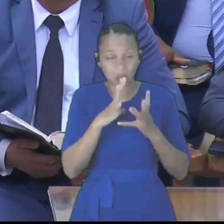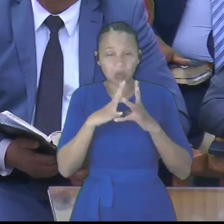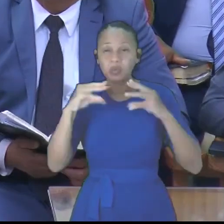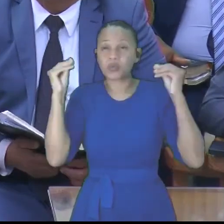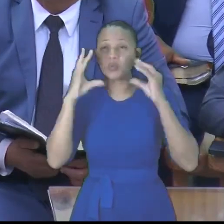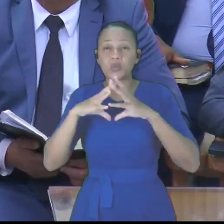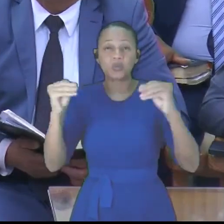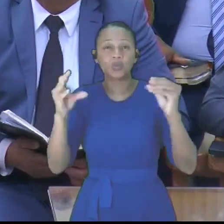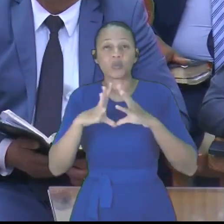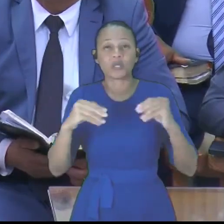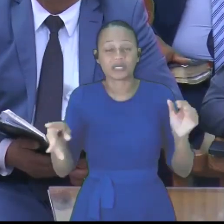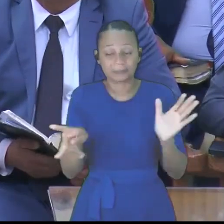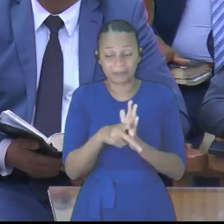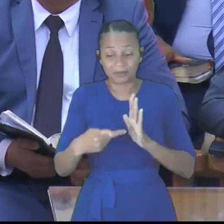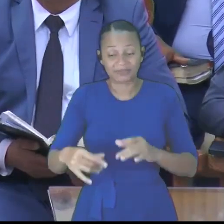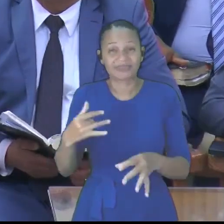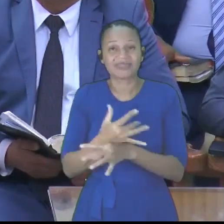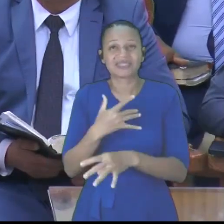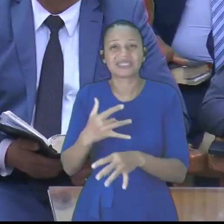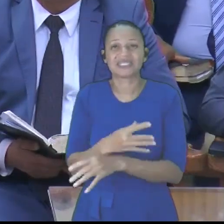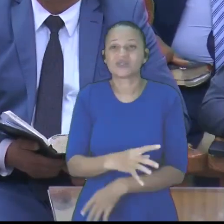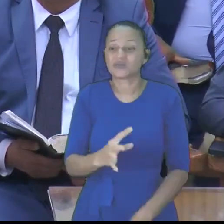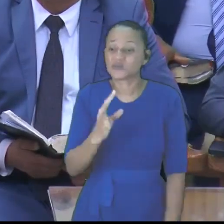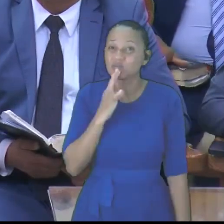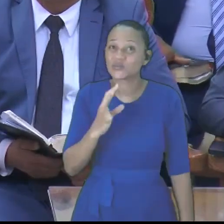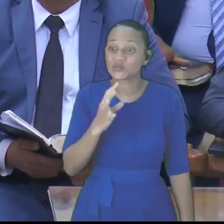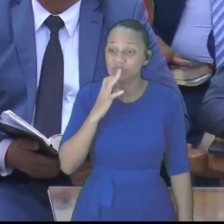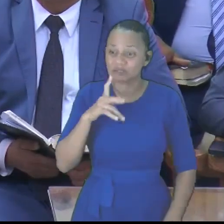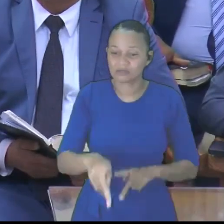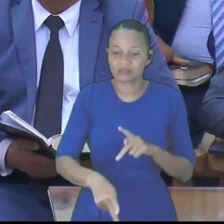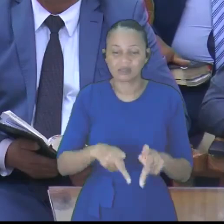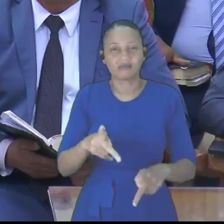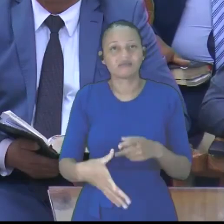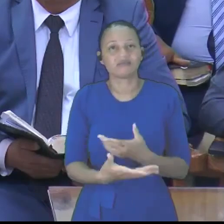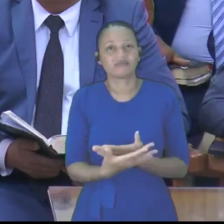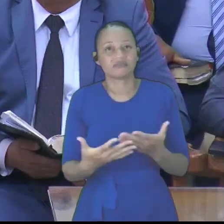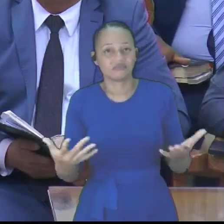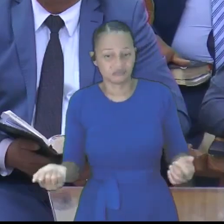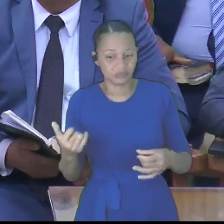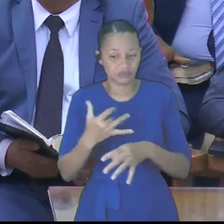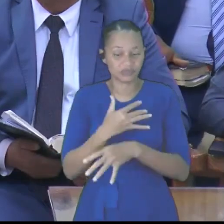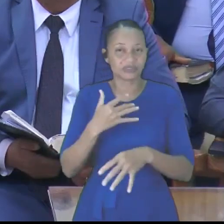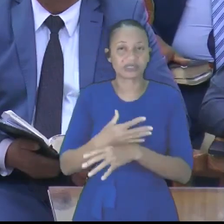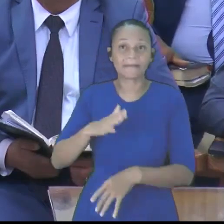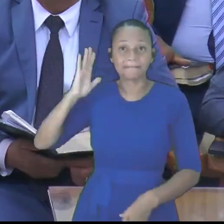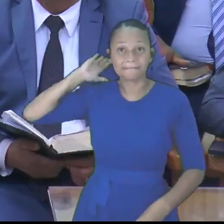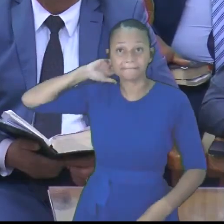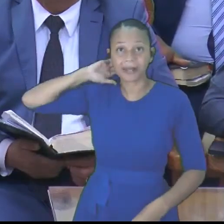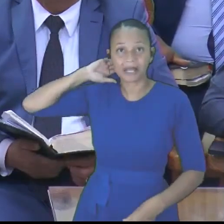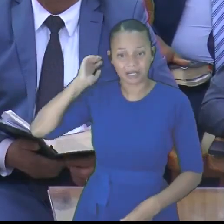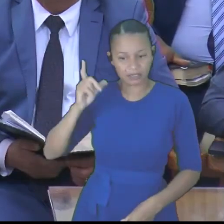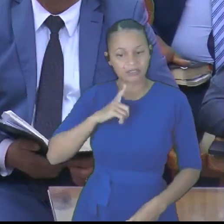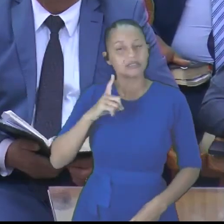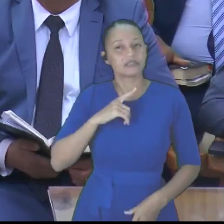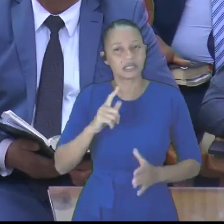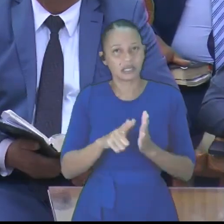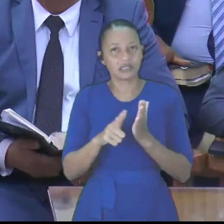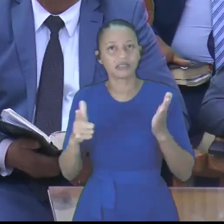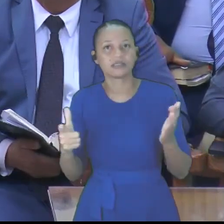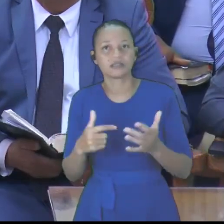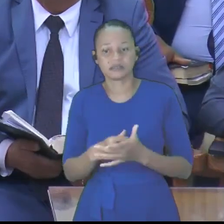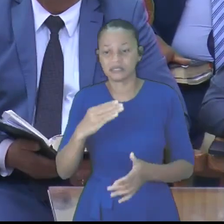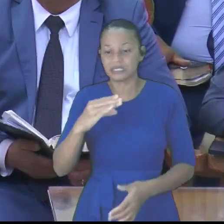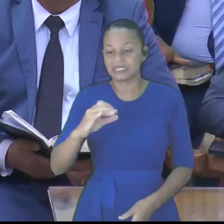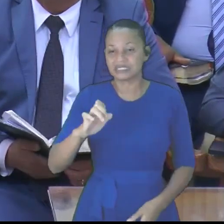todos eles da cidade, conhecido do povo, numa grande cidade do Pará. Eu tenho essa reportagem. Chamava-se